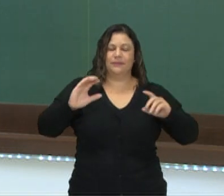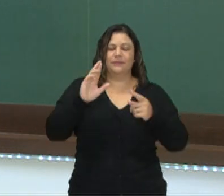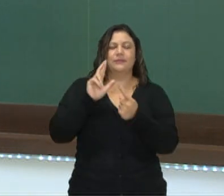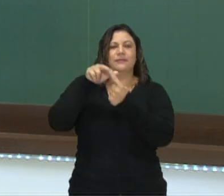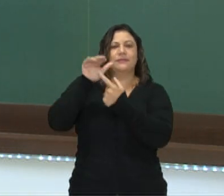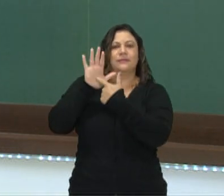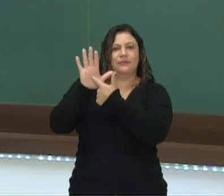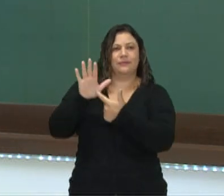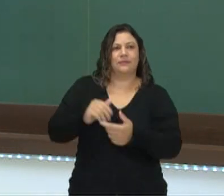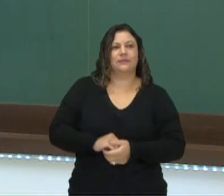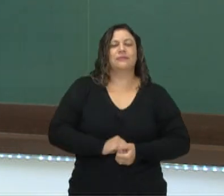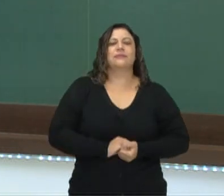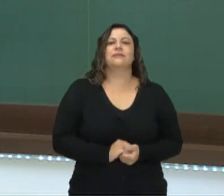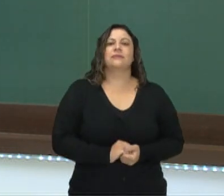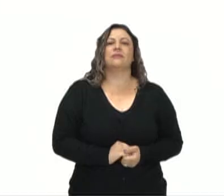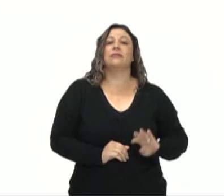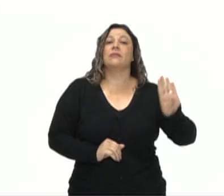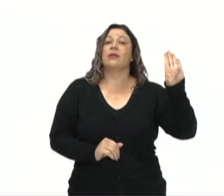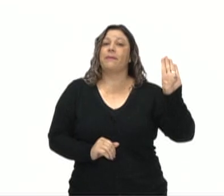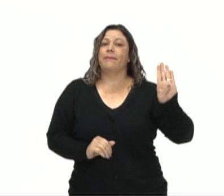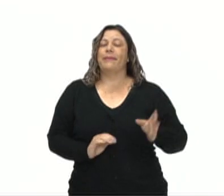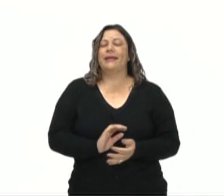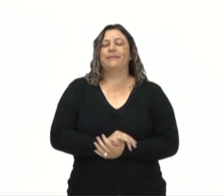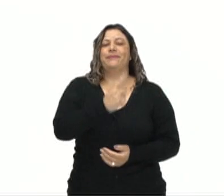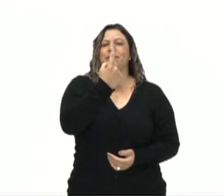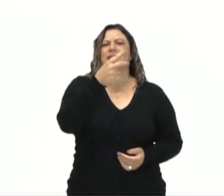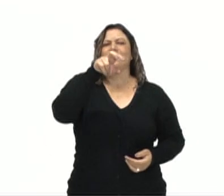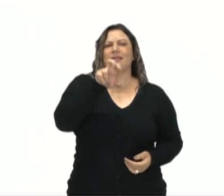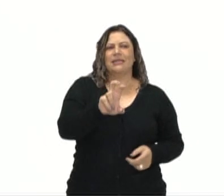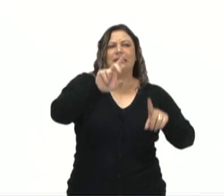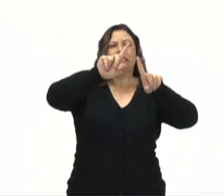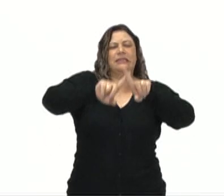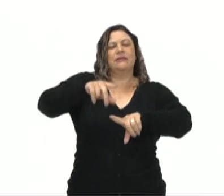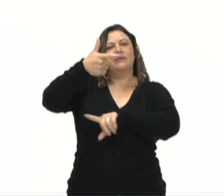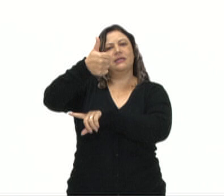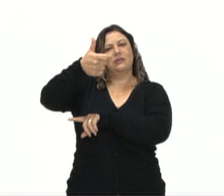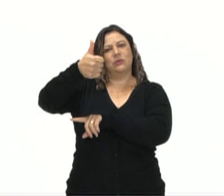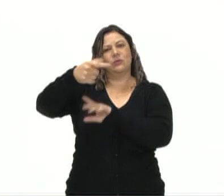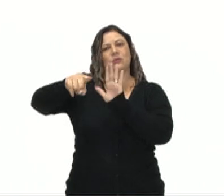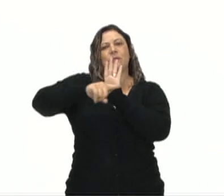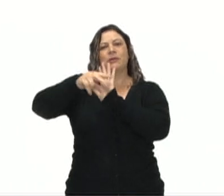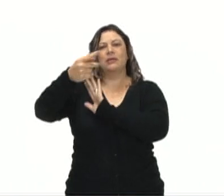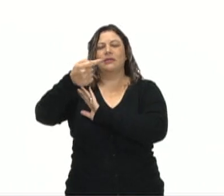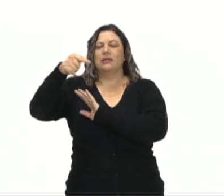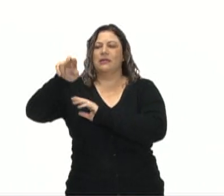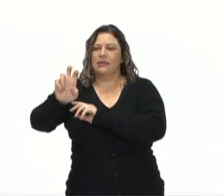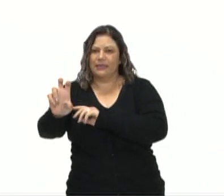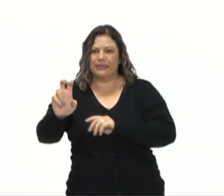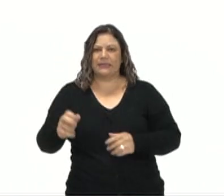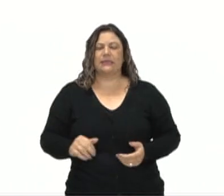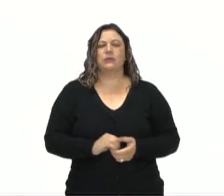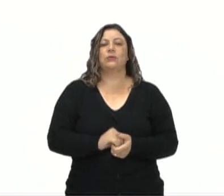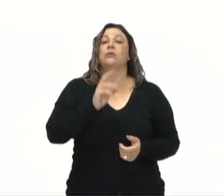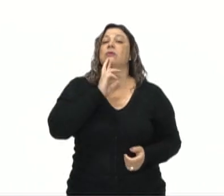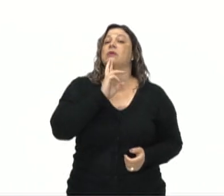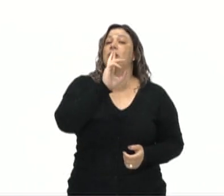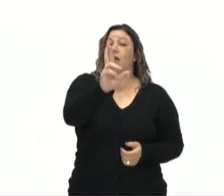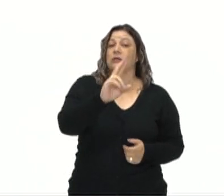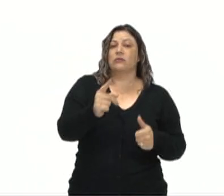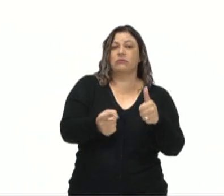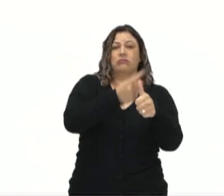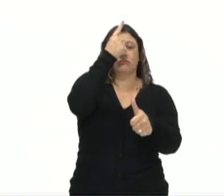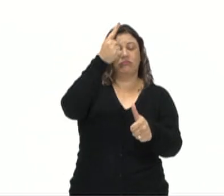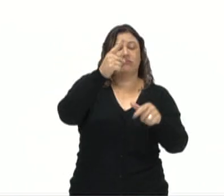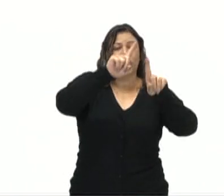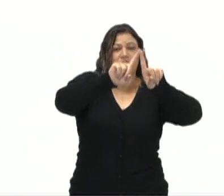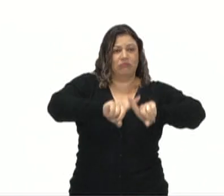o item A. O item B, 15 vezes 12 menos 75. Resolvemos primeiro a